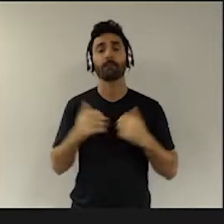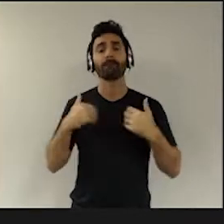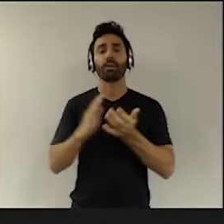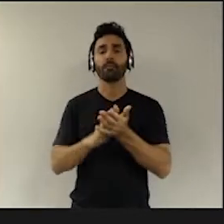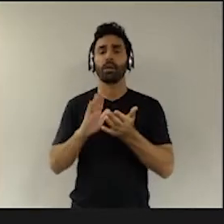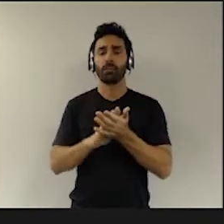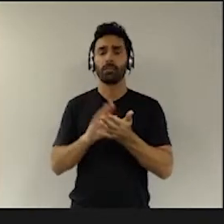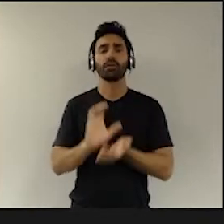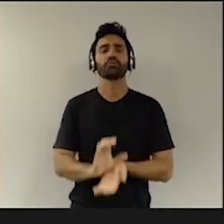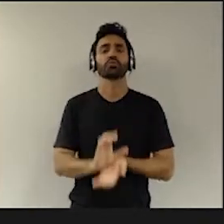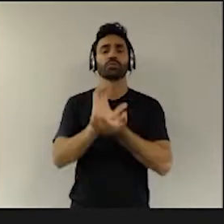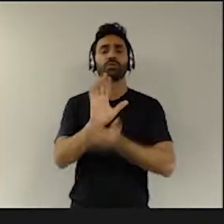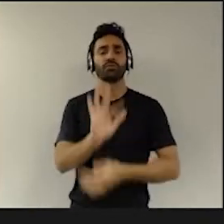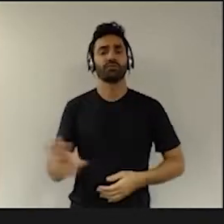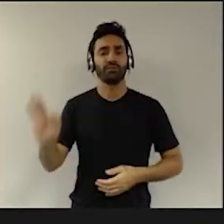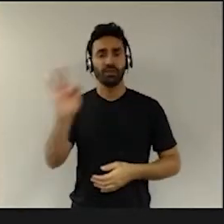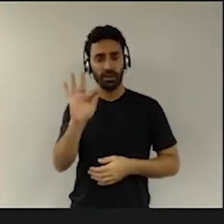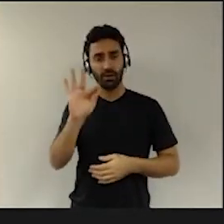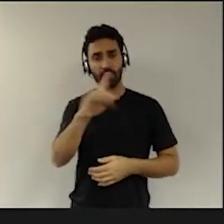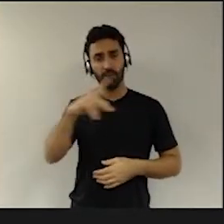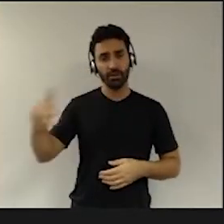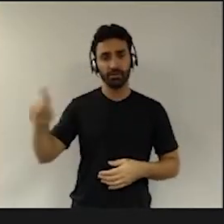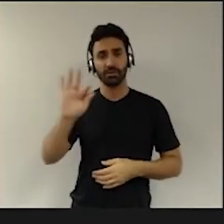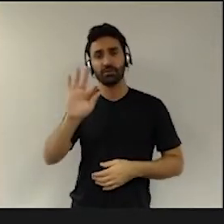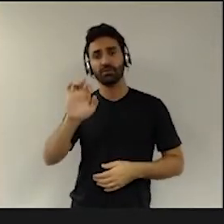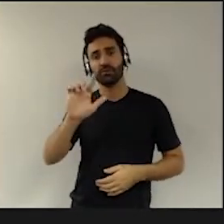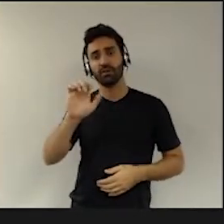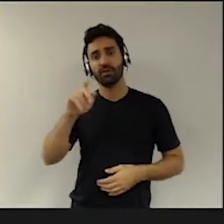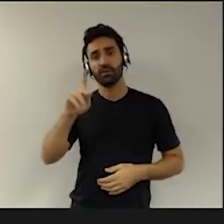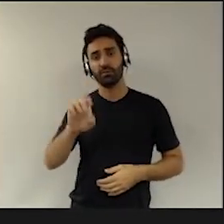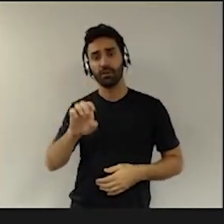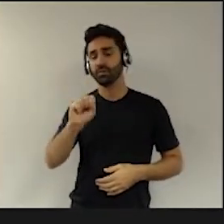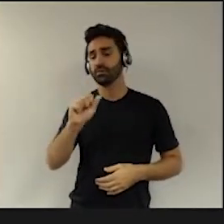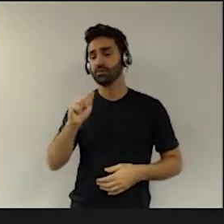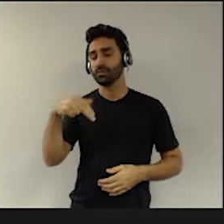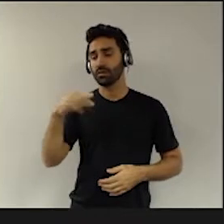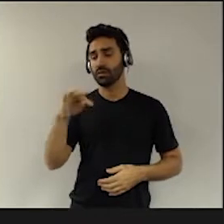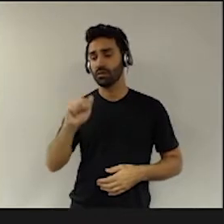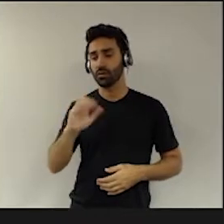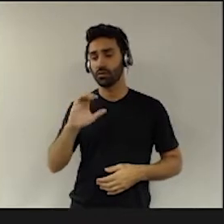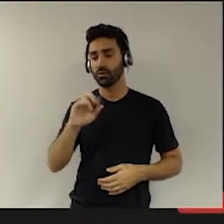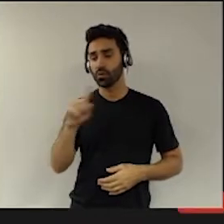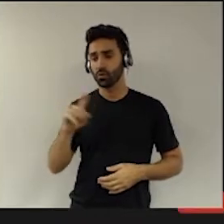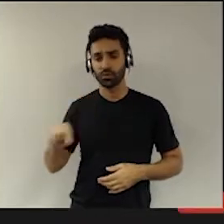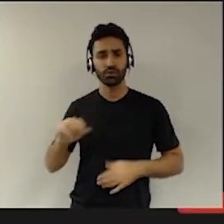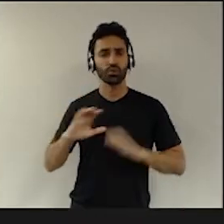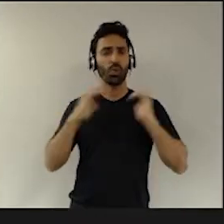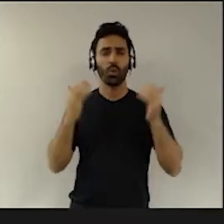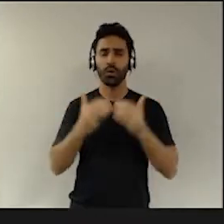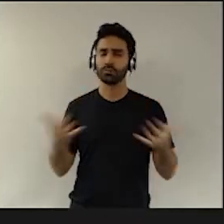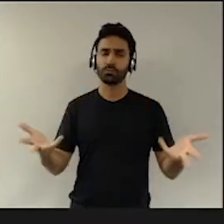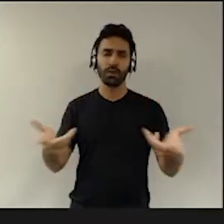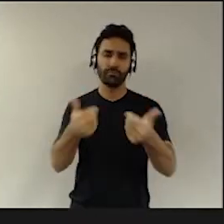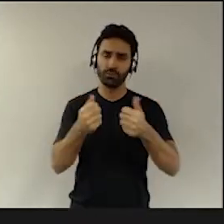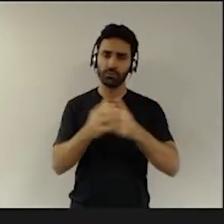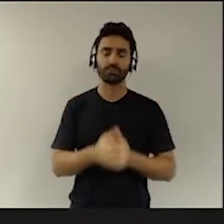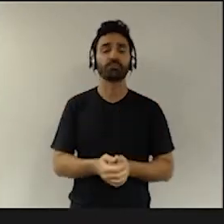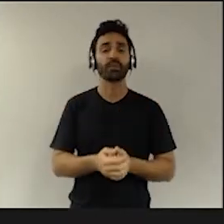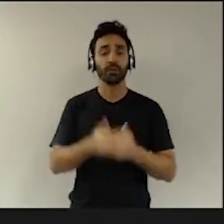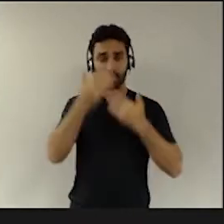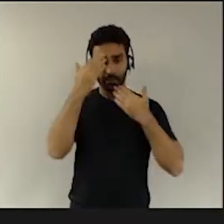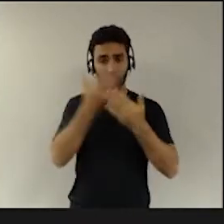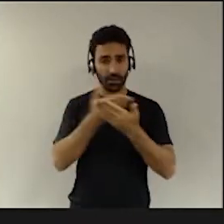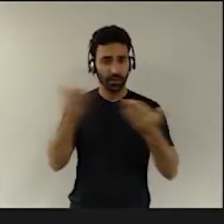Conselho Federal, através de seu presidente Felipe Santa Cruz, pelo sucesso do Congresso, e agradecer a